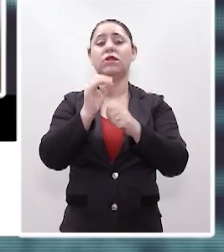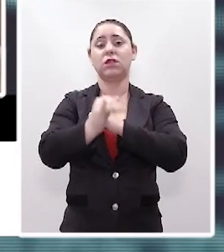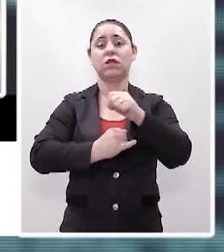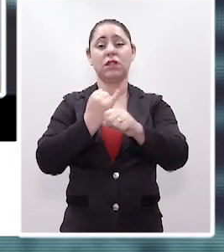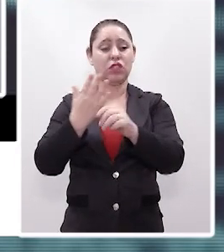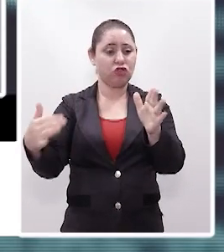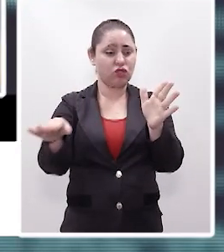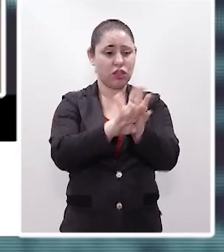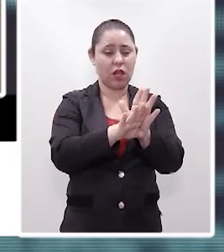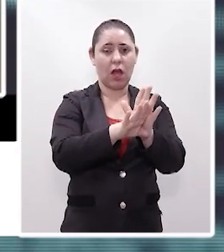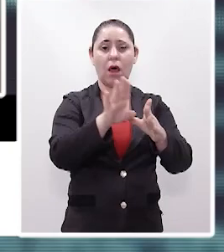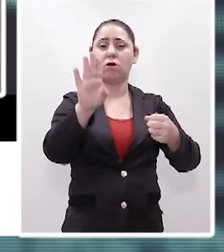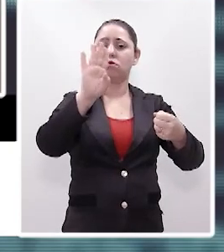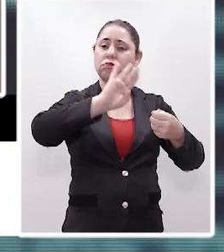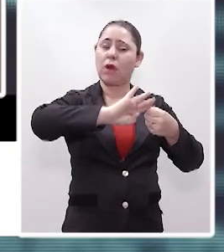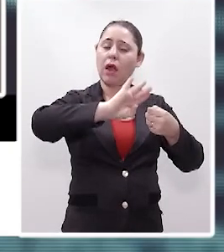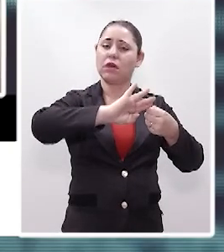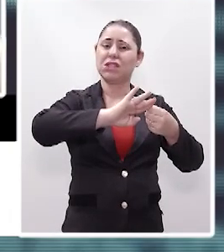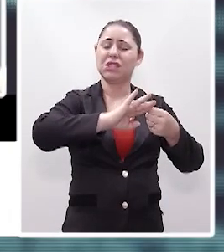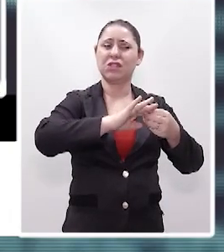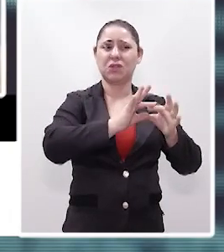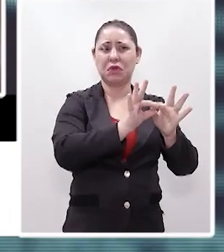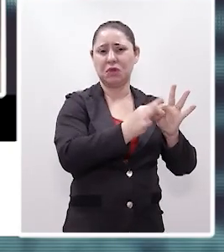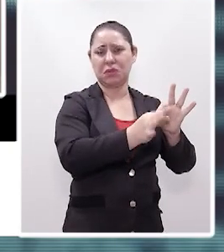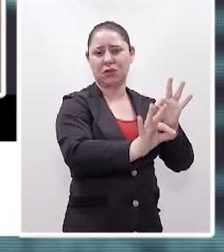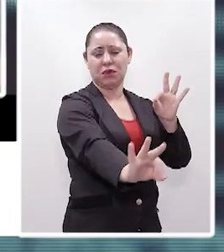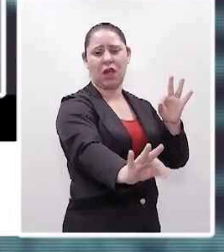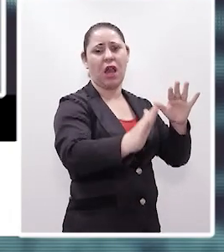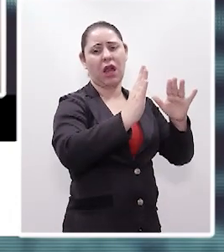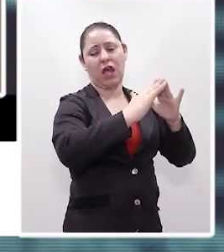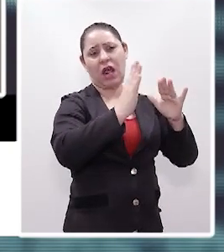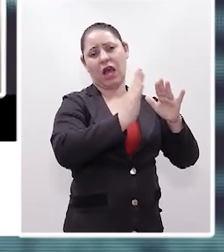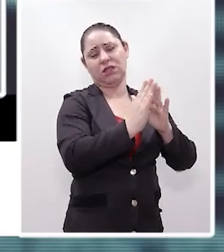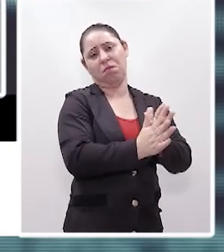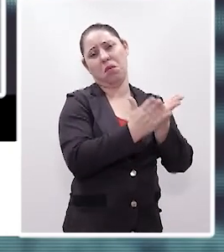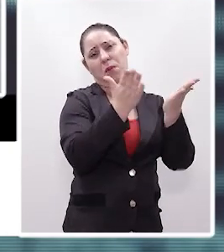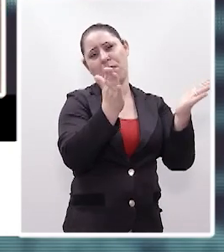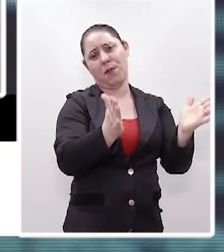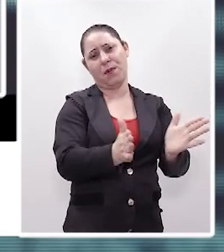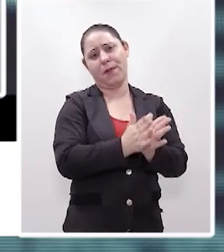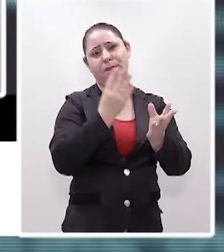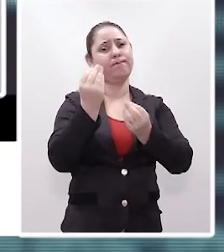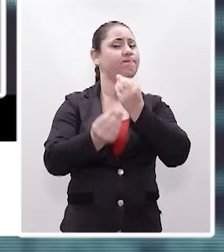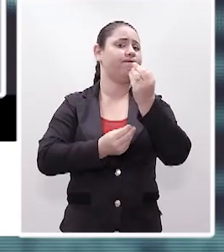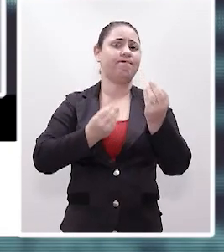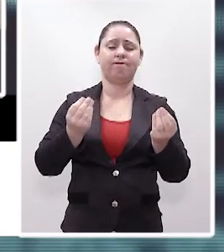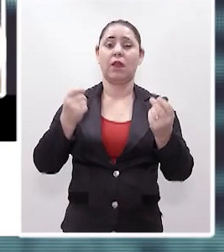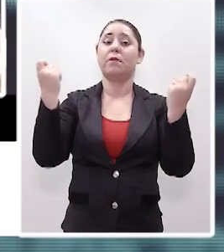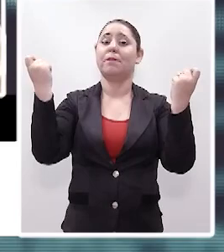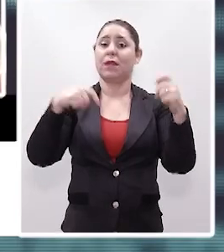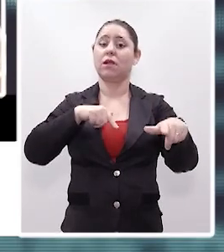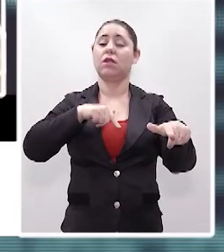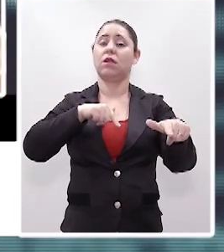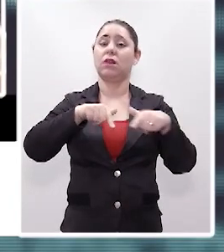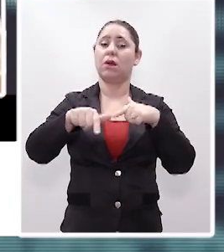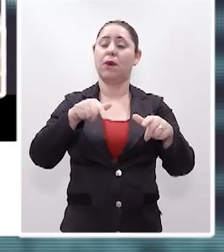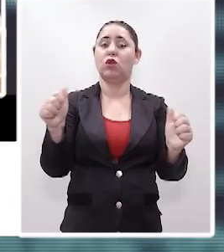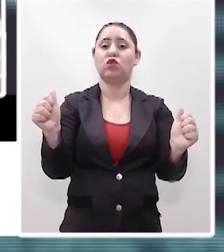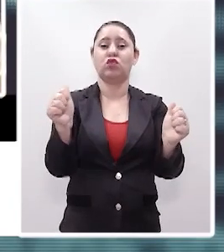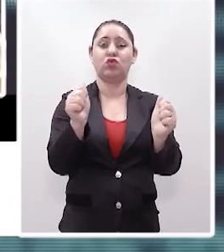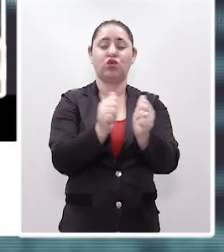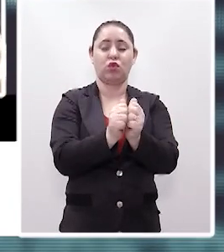essa internet chegar àquele bairro tão distante, aquela casa da periferia. Então, assim, temos que trabalhar